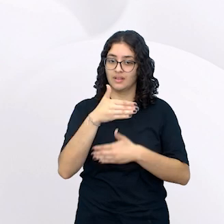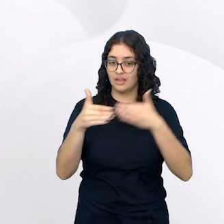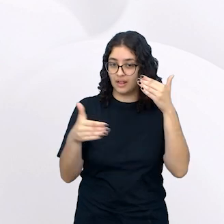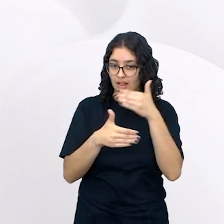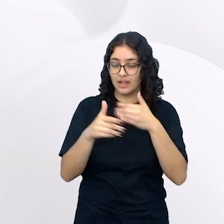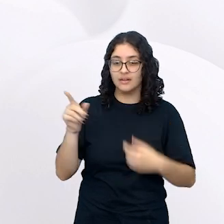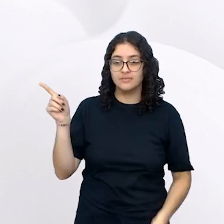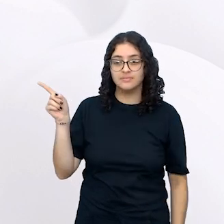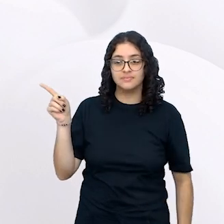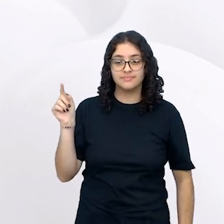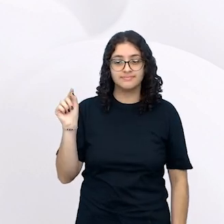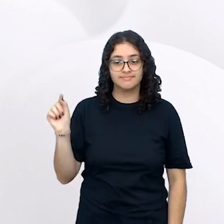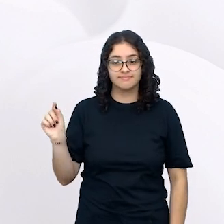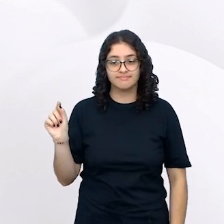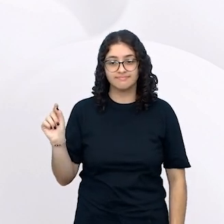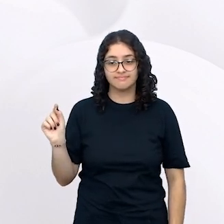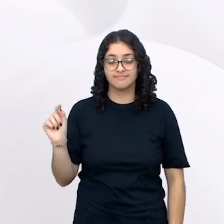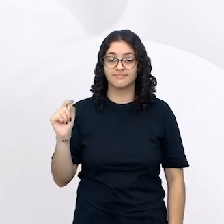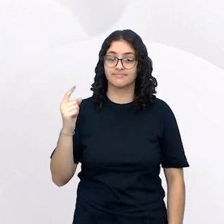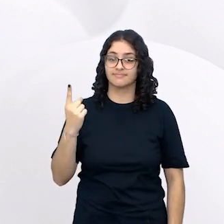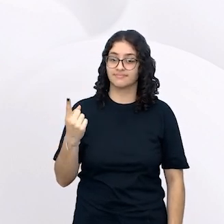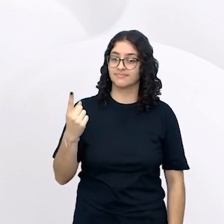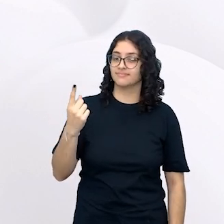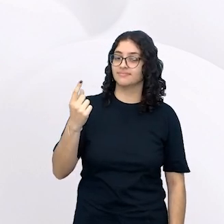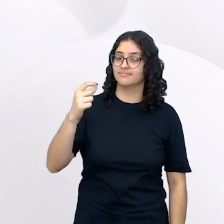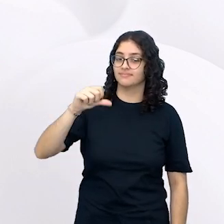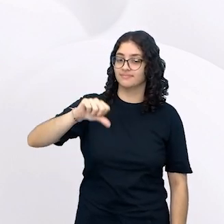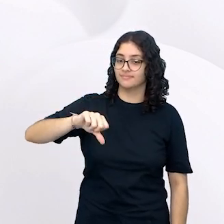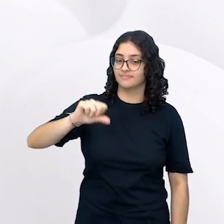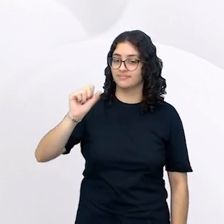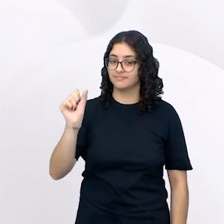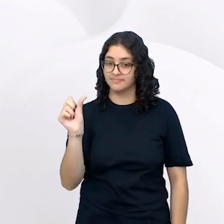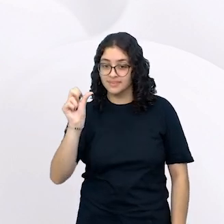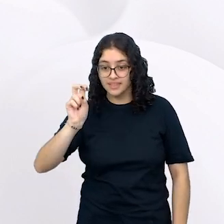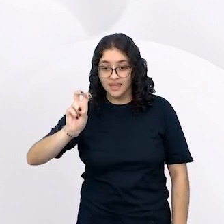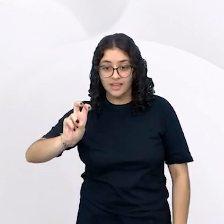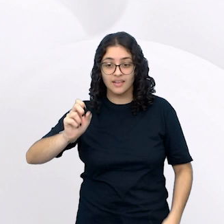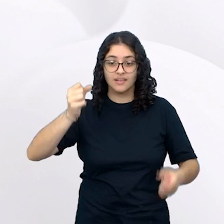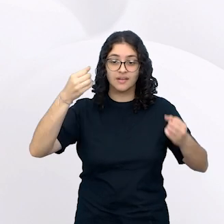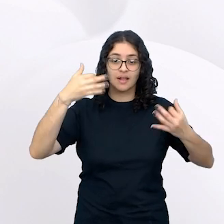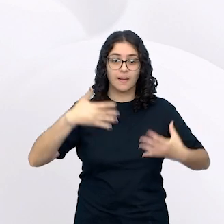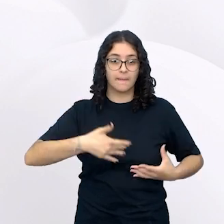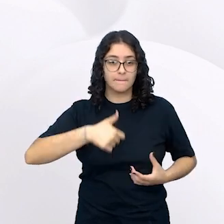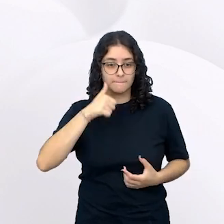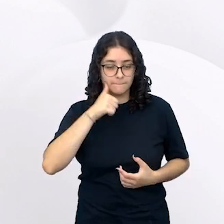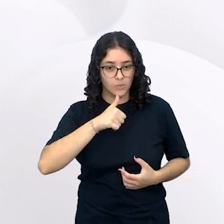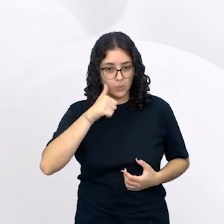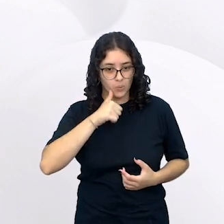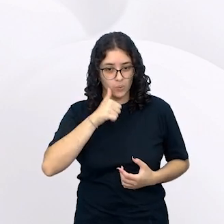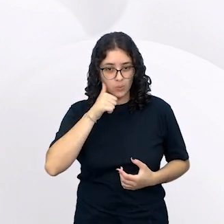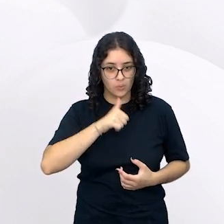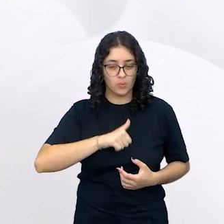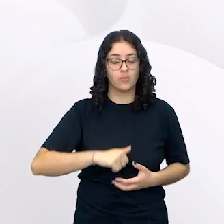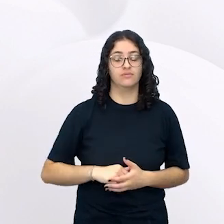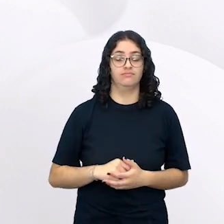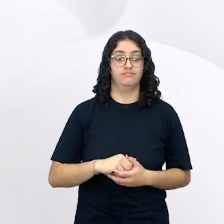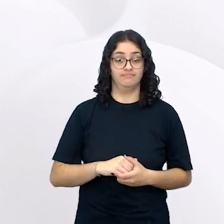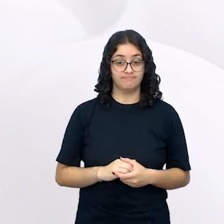slide, Science em 1965 já falava que as mulheres